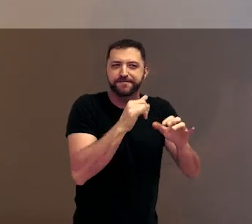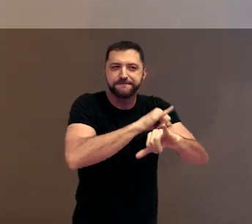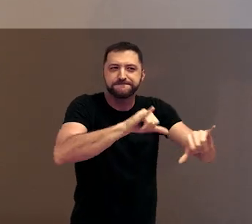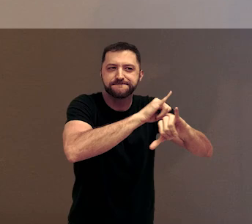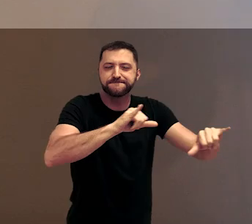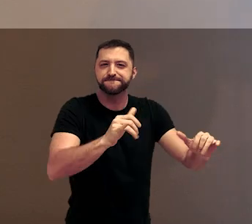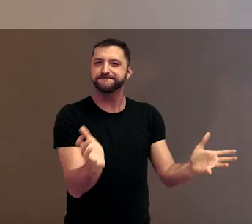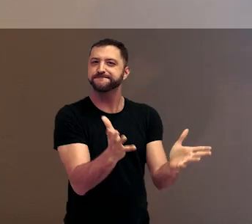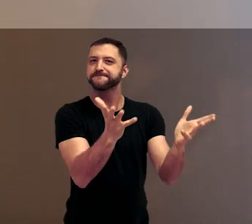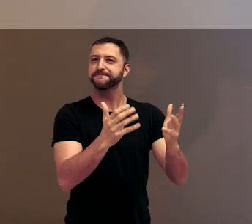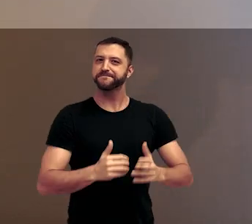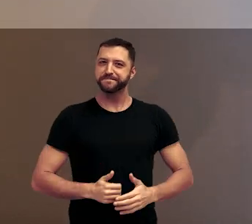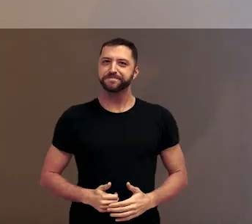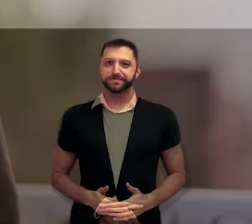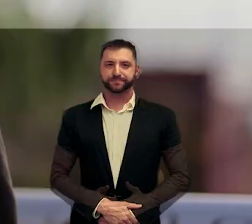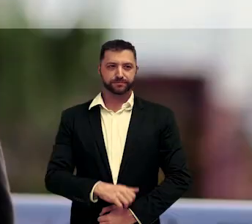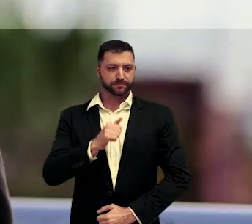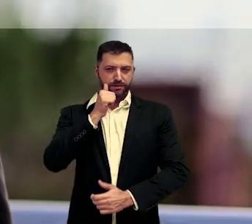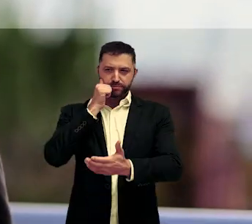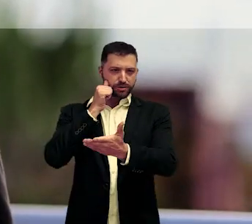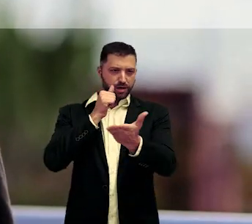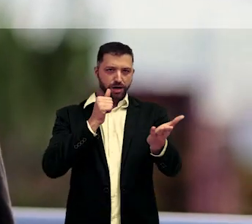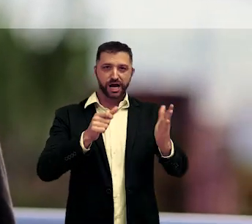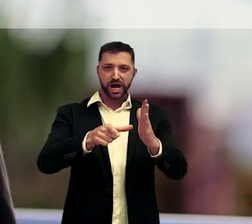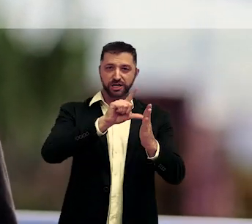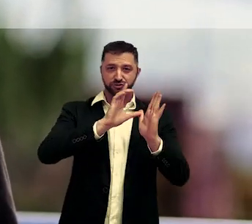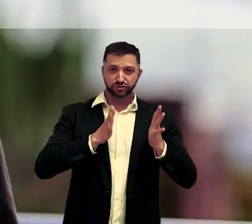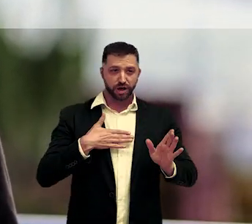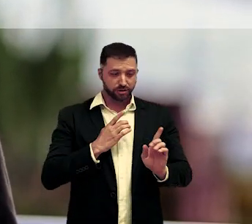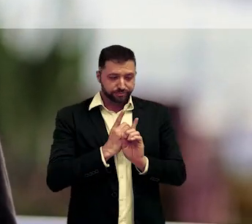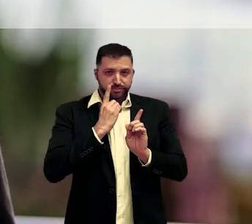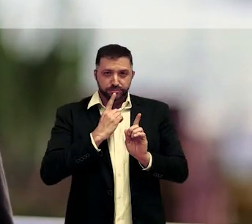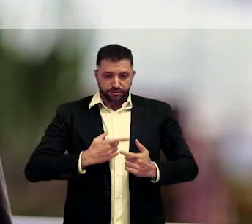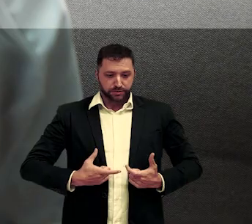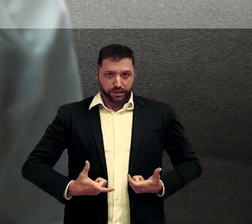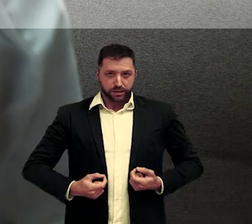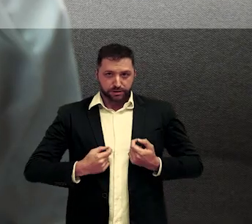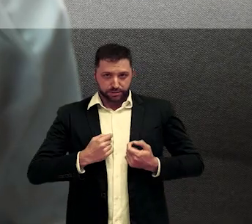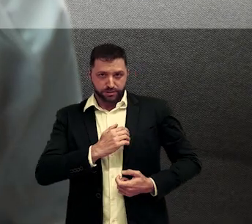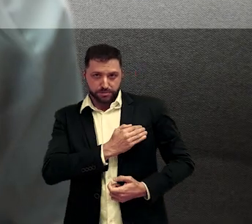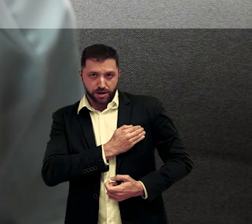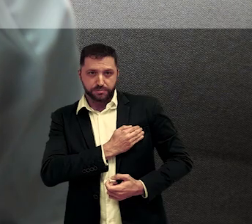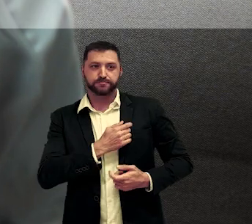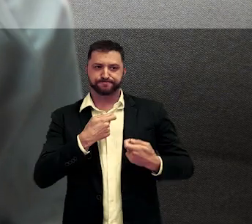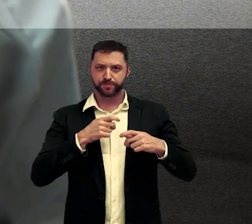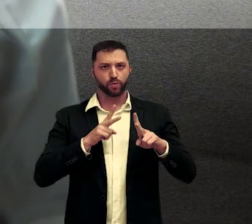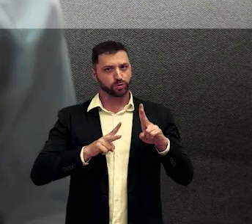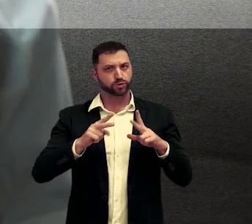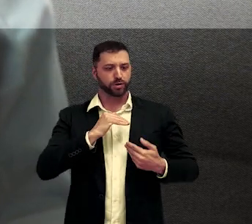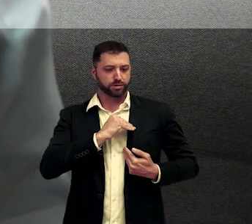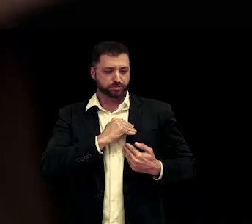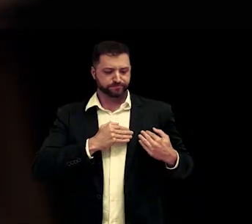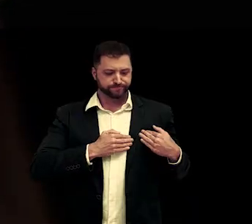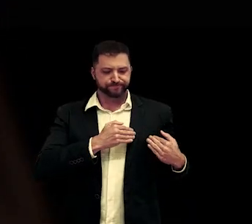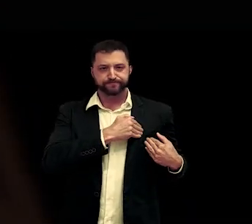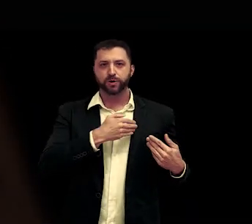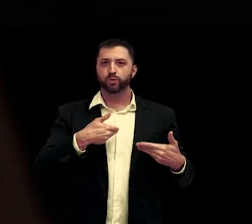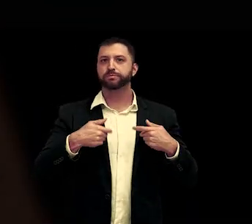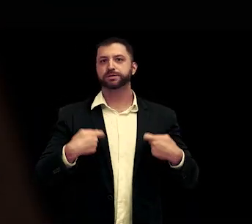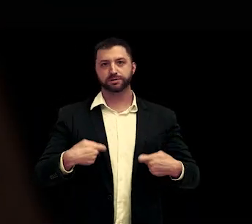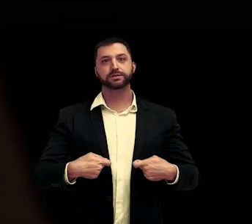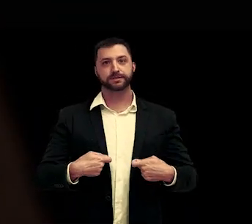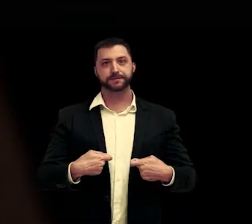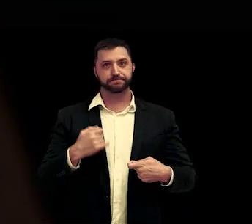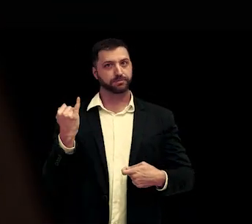meio de nós, estão entre nós. Para as mulheres que já tiveram o câncer, a prevenção e o autoexame